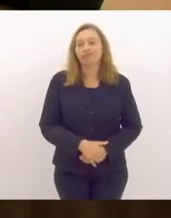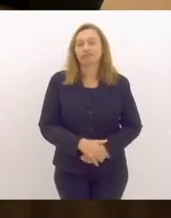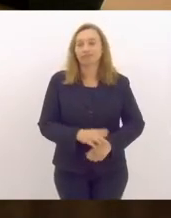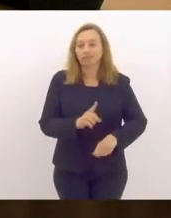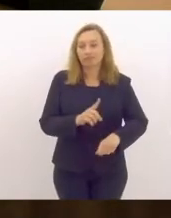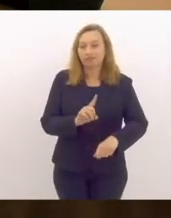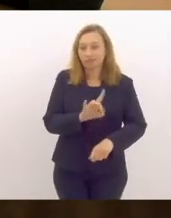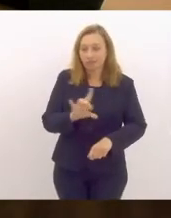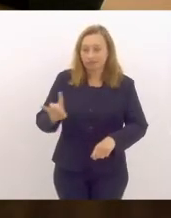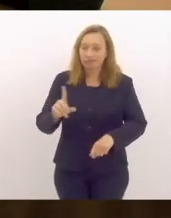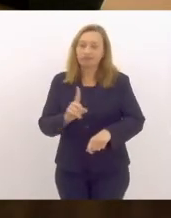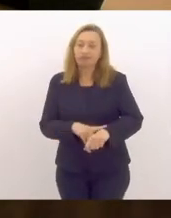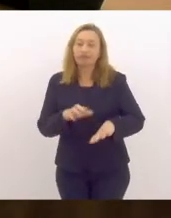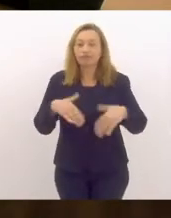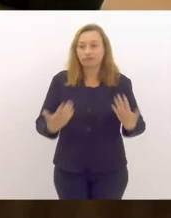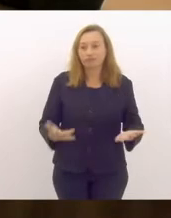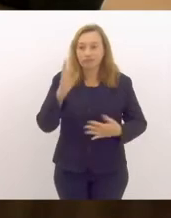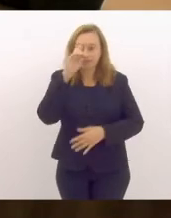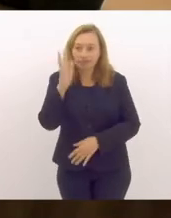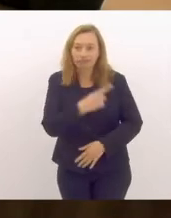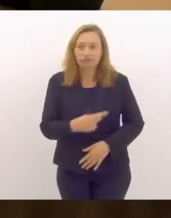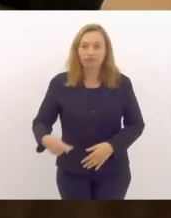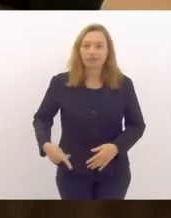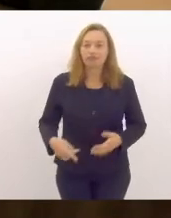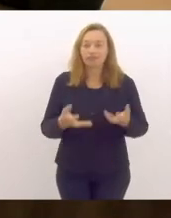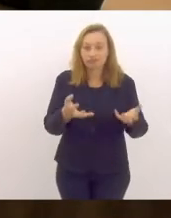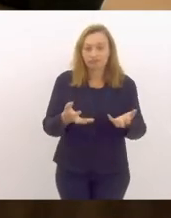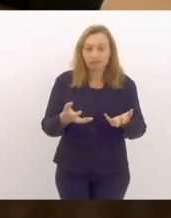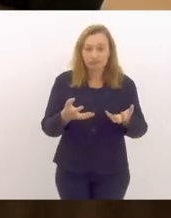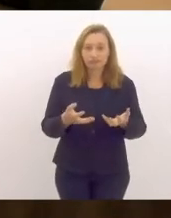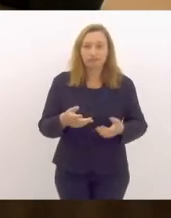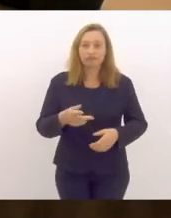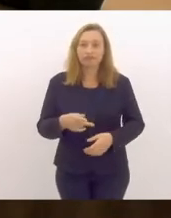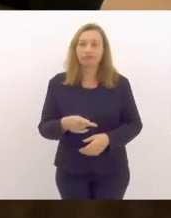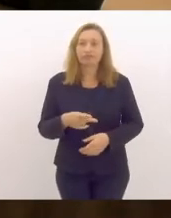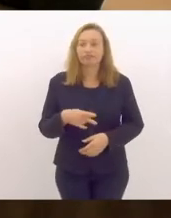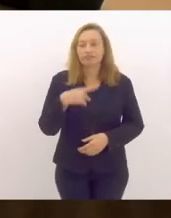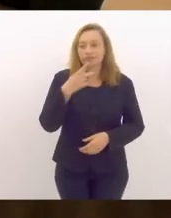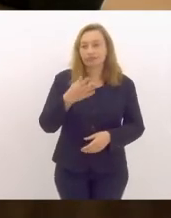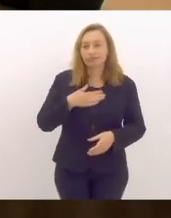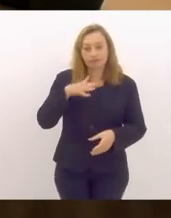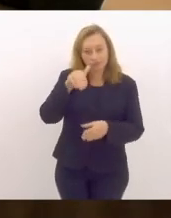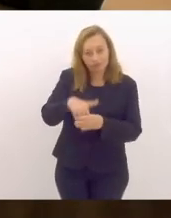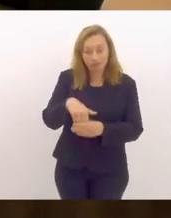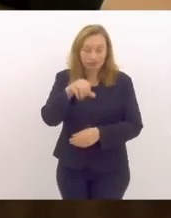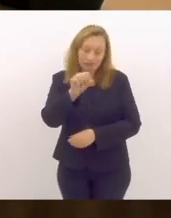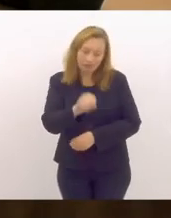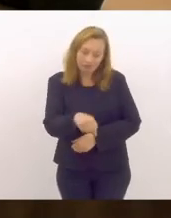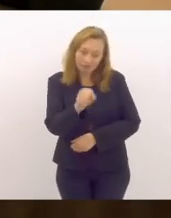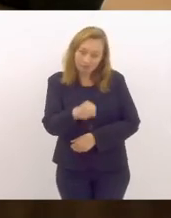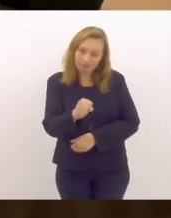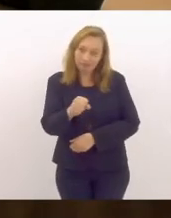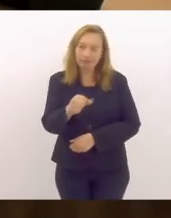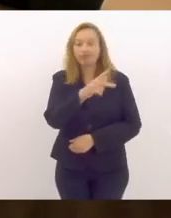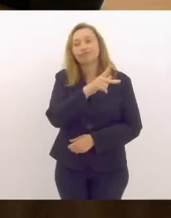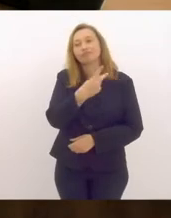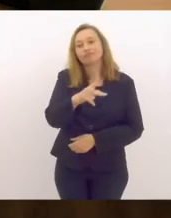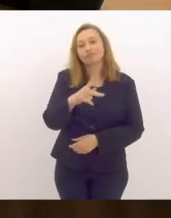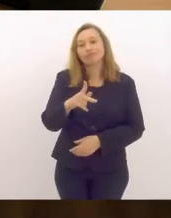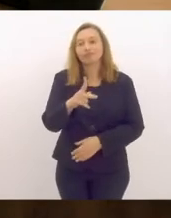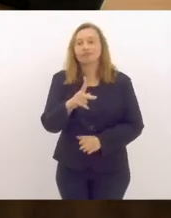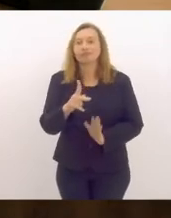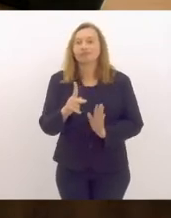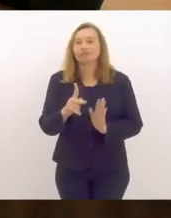momento. Então, aqui, senhor presidente, eu queria declarar o meu voto favorável ao projeto de Vossa